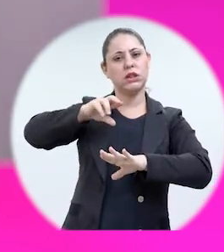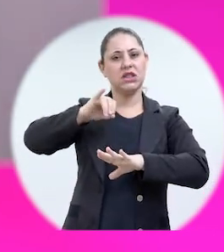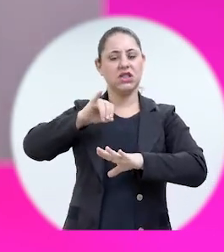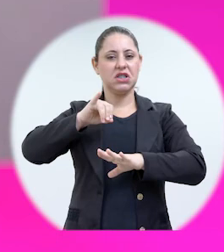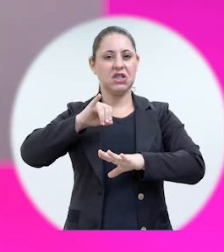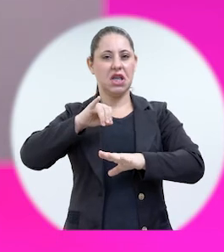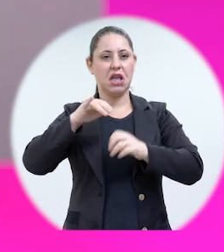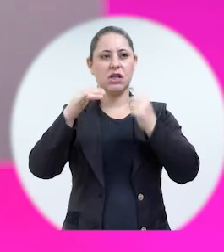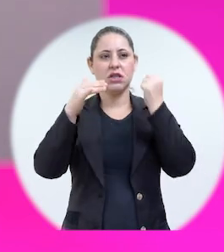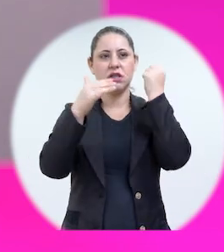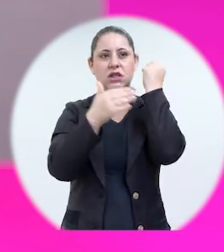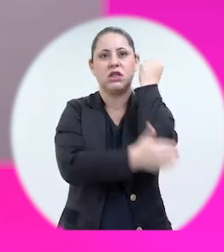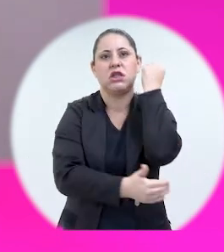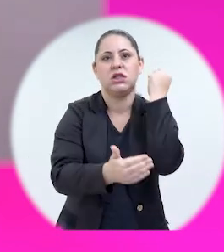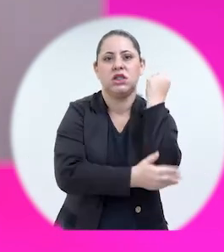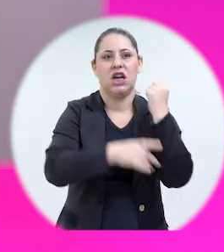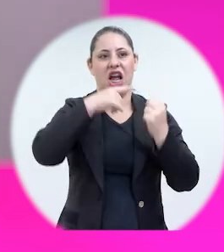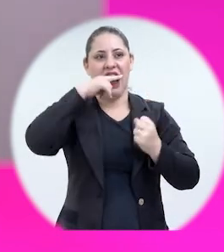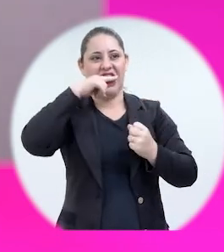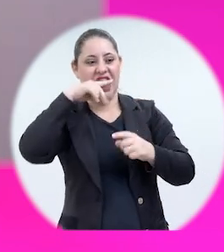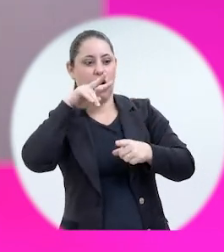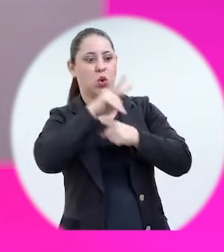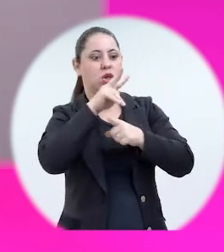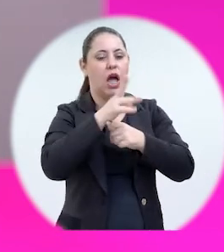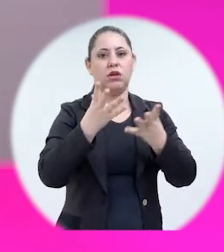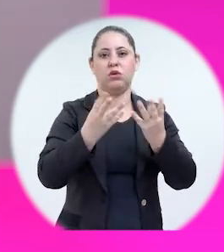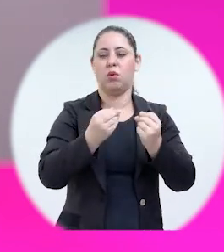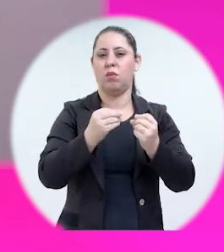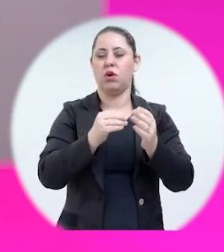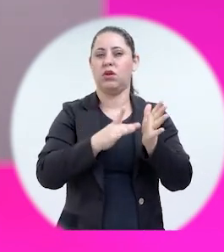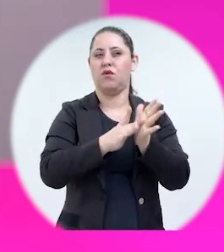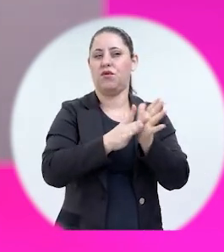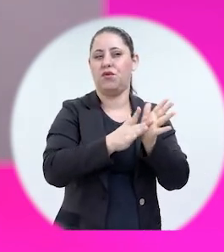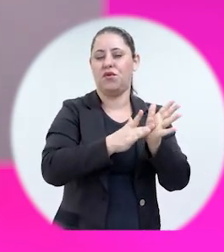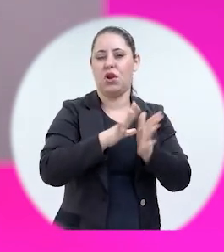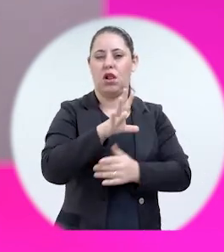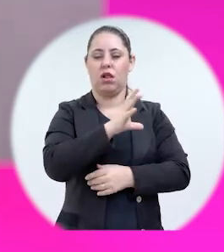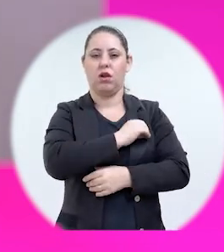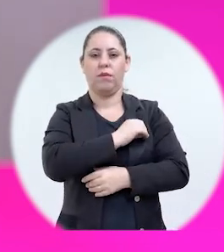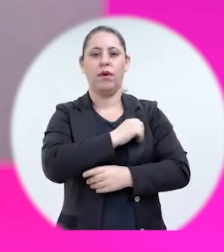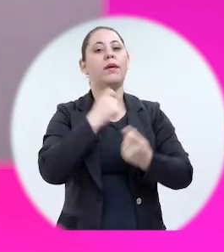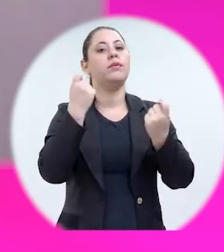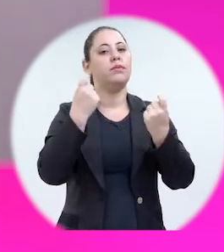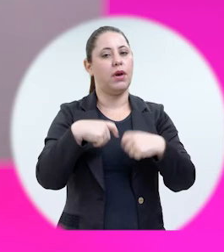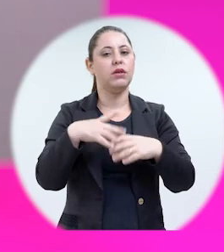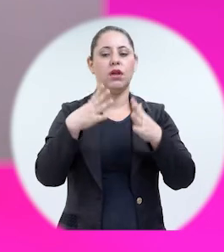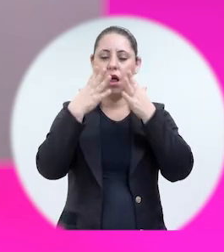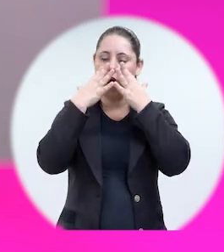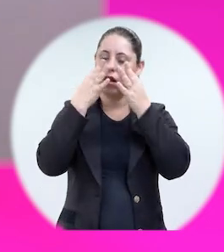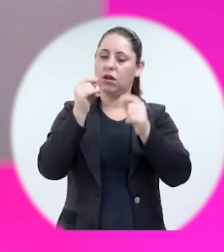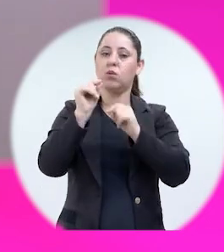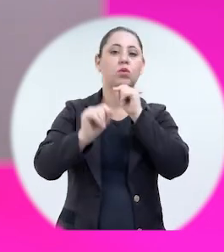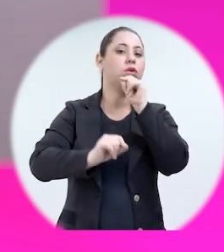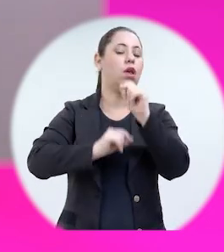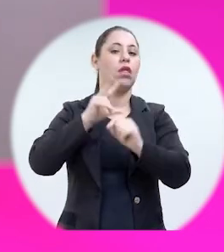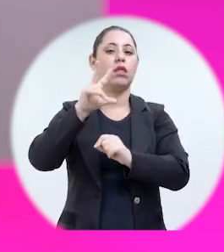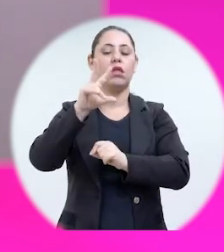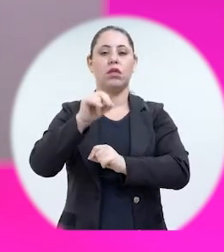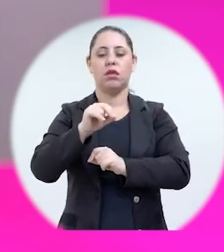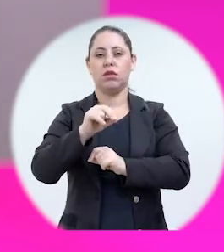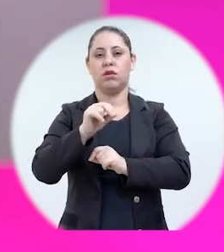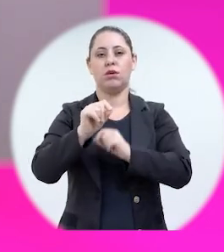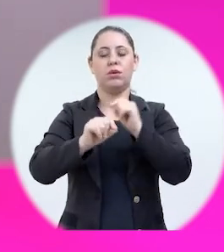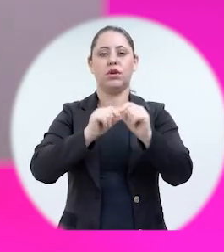cuidado, ciúmes excessivo, cuidado excessivo, disfarçado de amor, né? A gente tem que ficar atenta para a